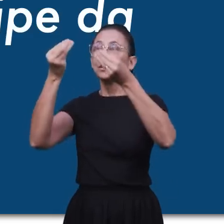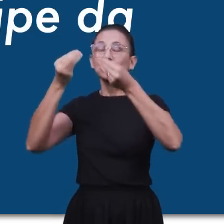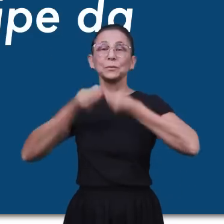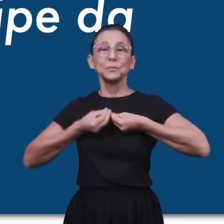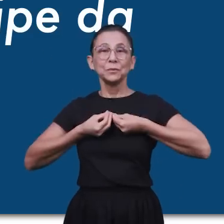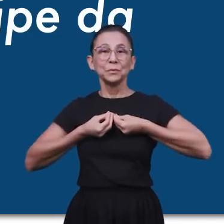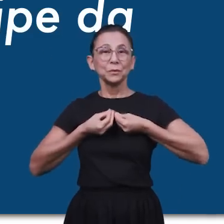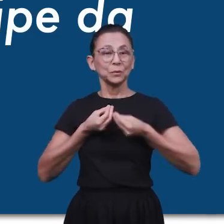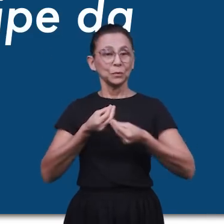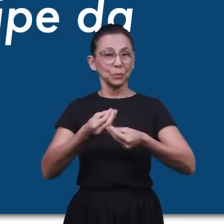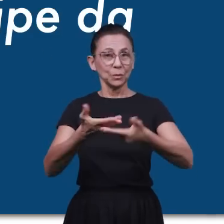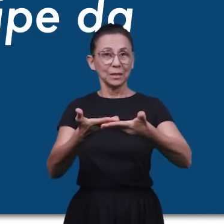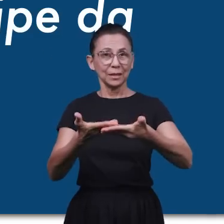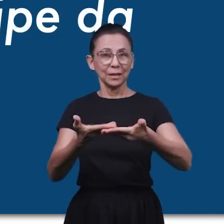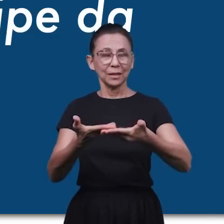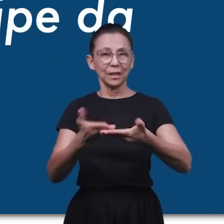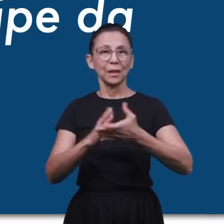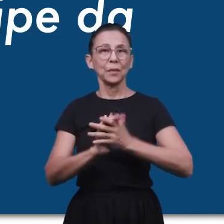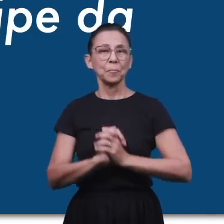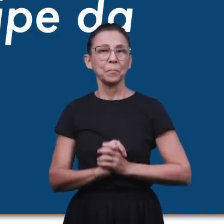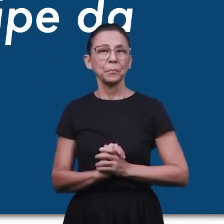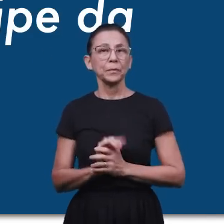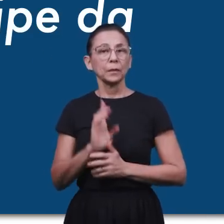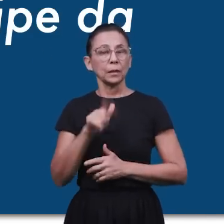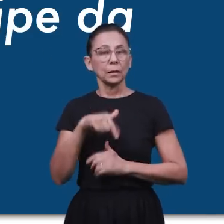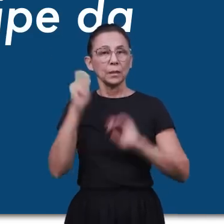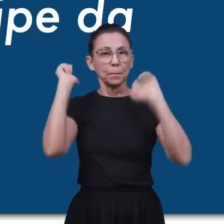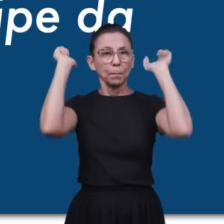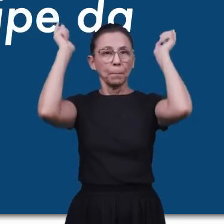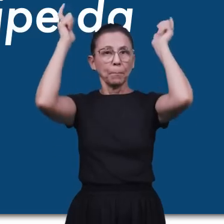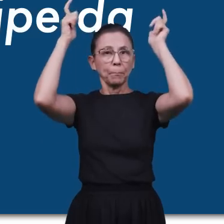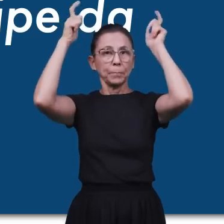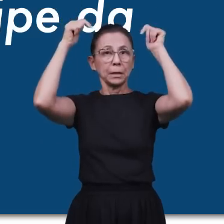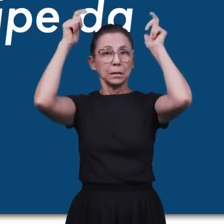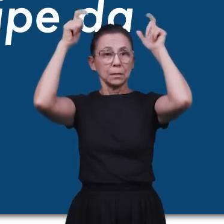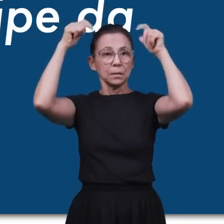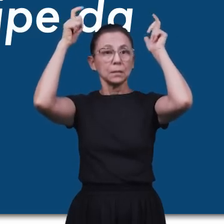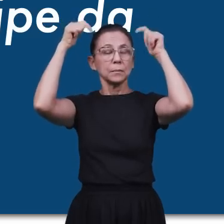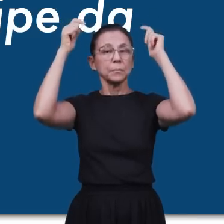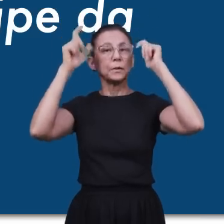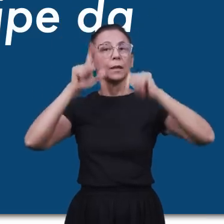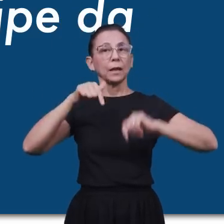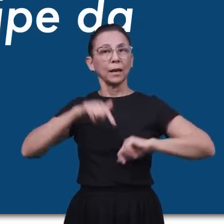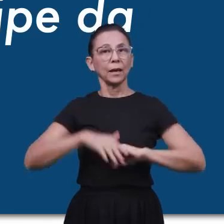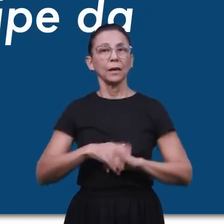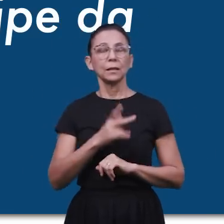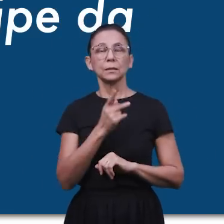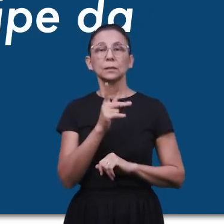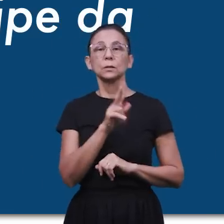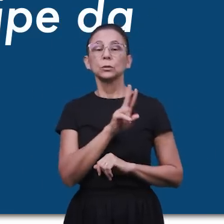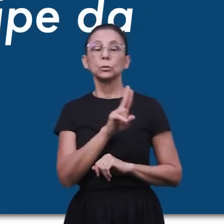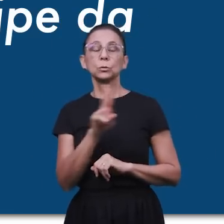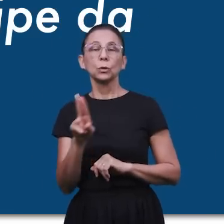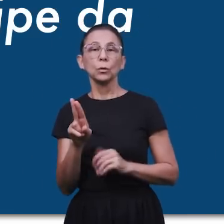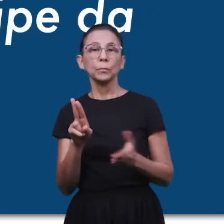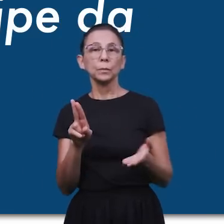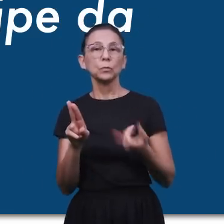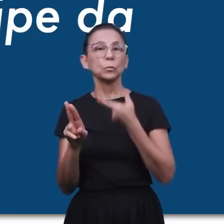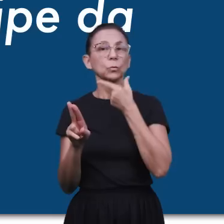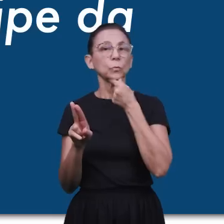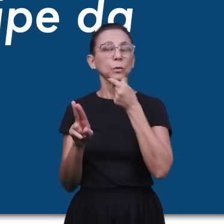deu, e o principado está sobre os seus ombros, e o seu nome